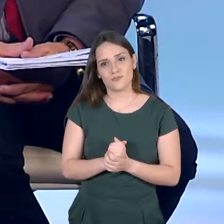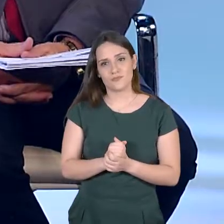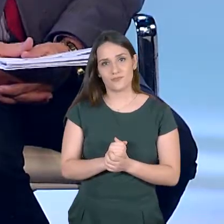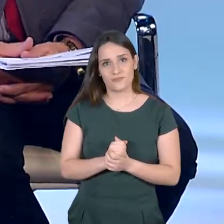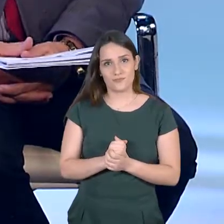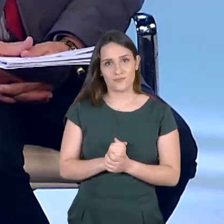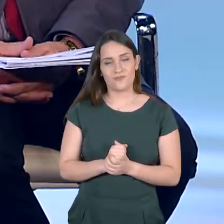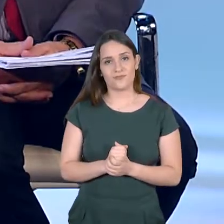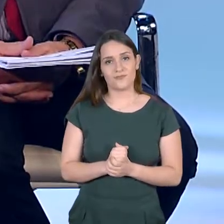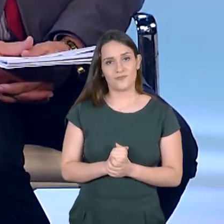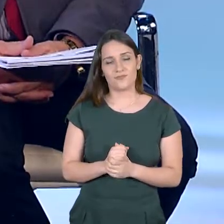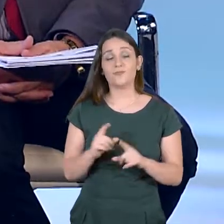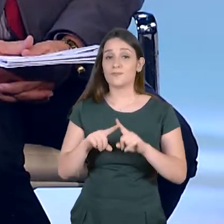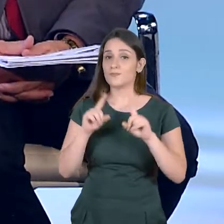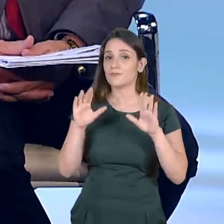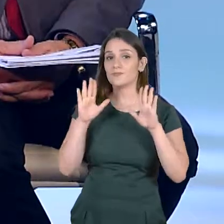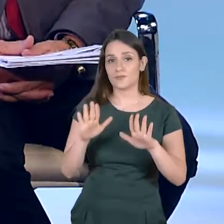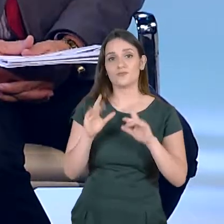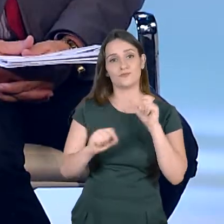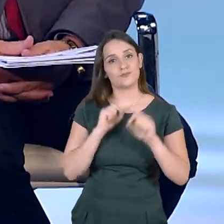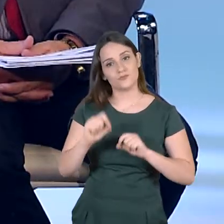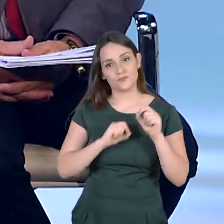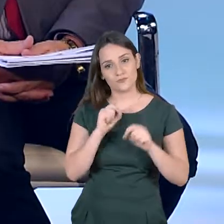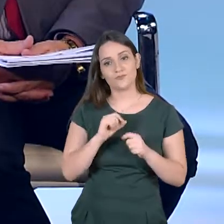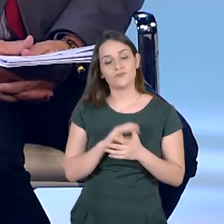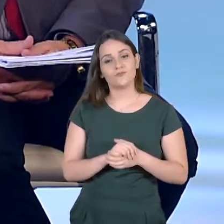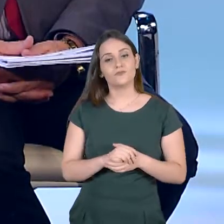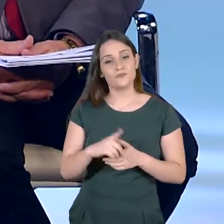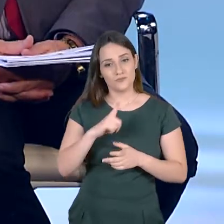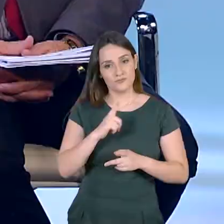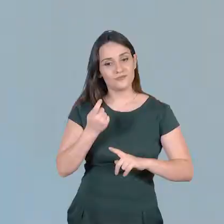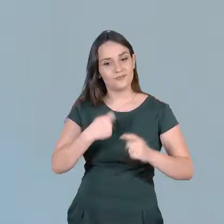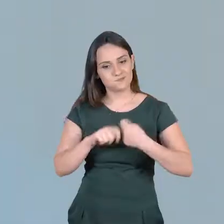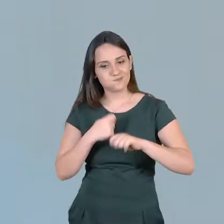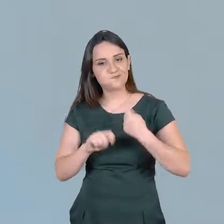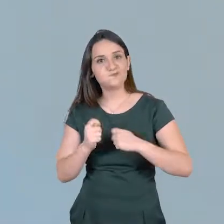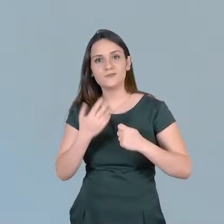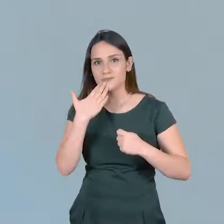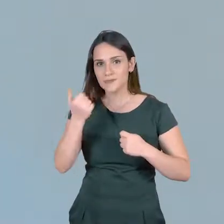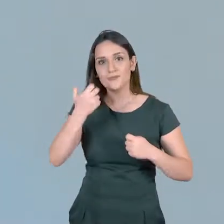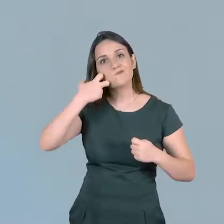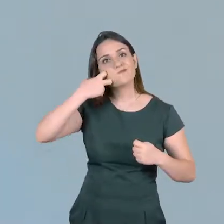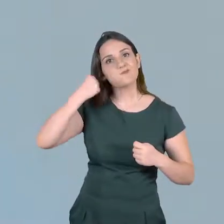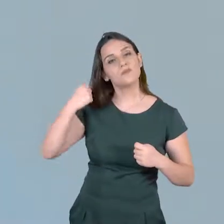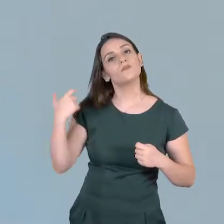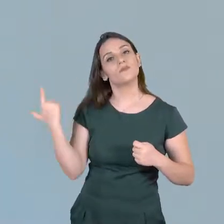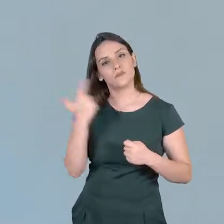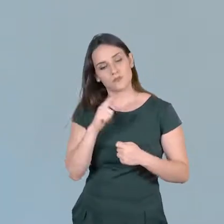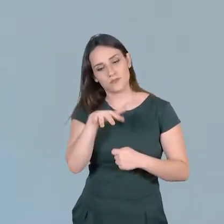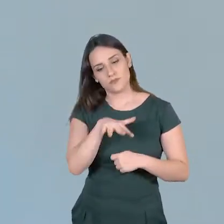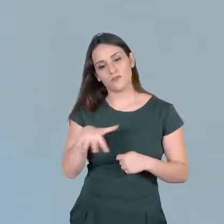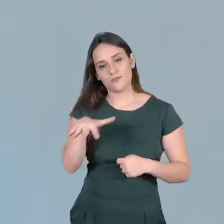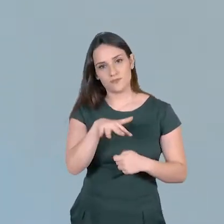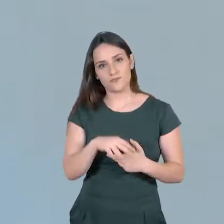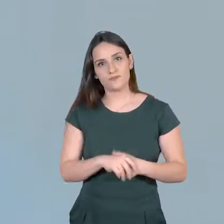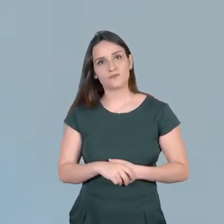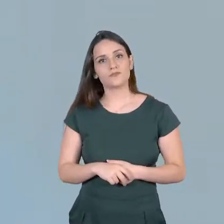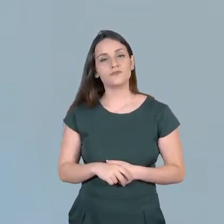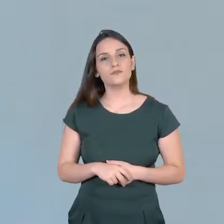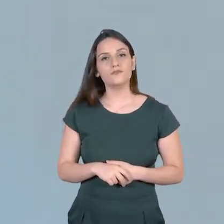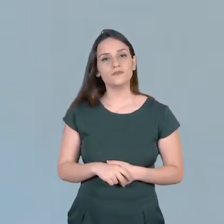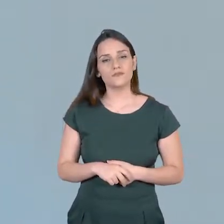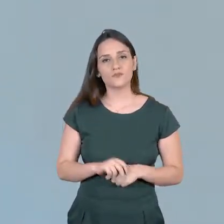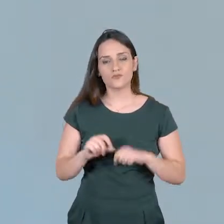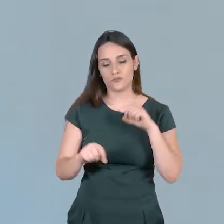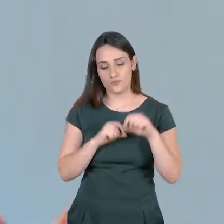isso gera também retorno para a economia local. Isso é gerar economia no comércio local. Nós percebemos